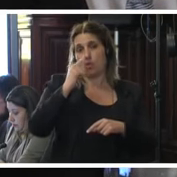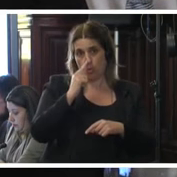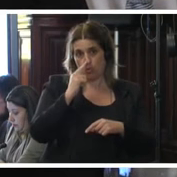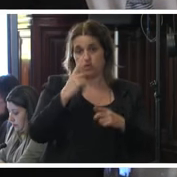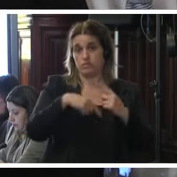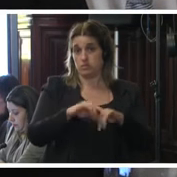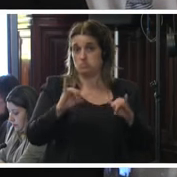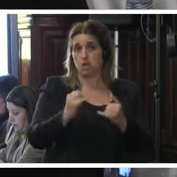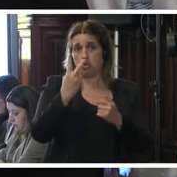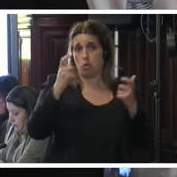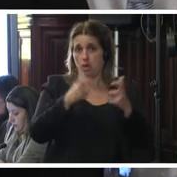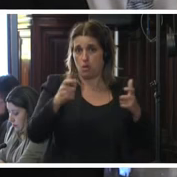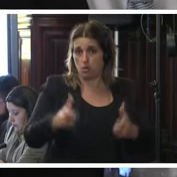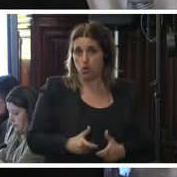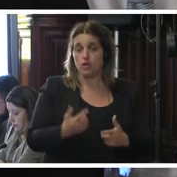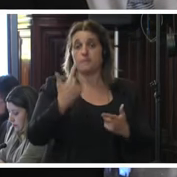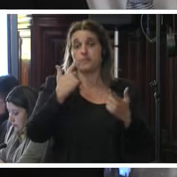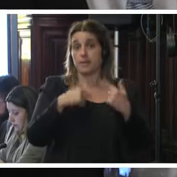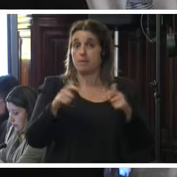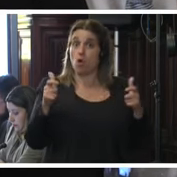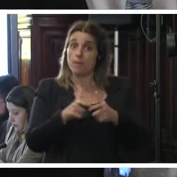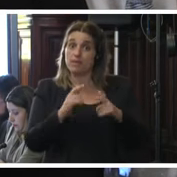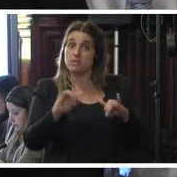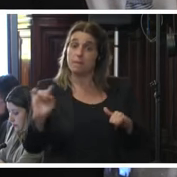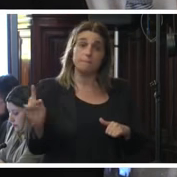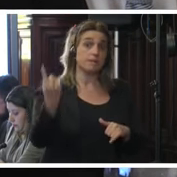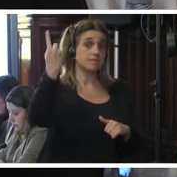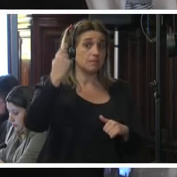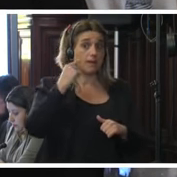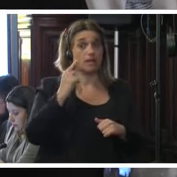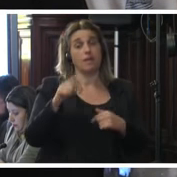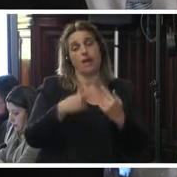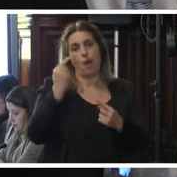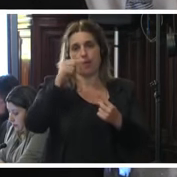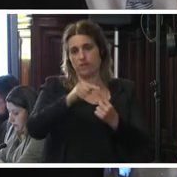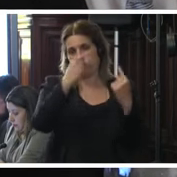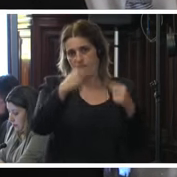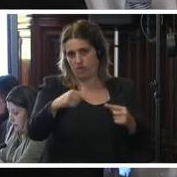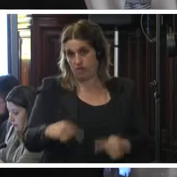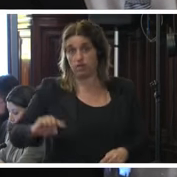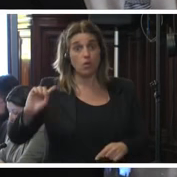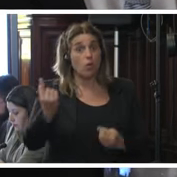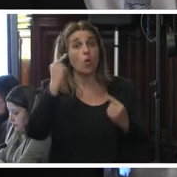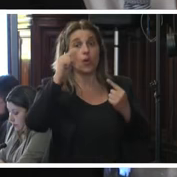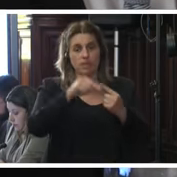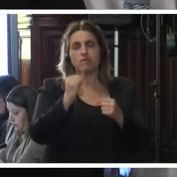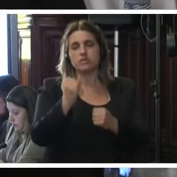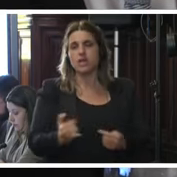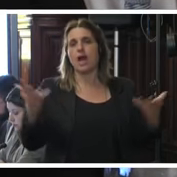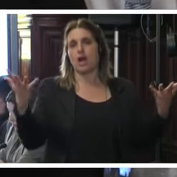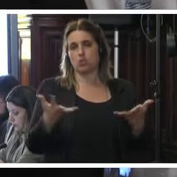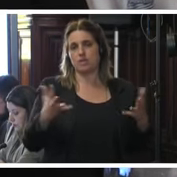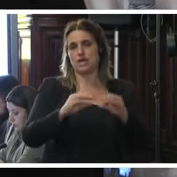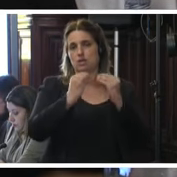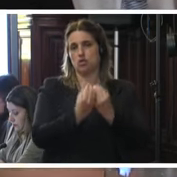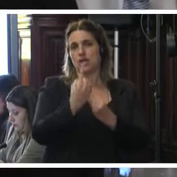âmbito do comitê, principalmente para, entre outros objetivos, a atualização dos 142 municípios